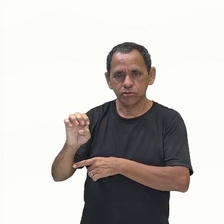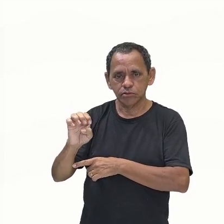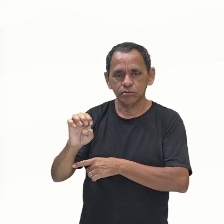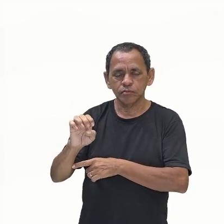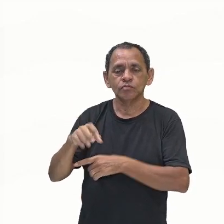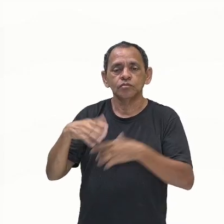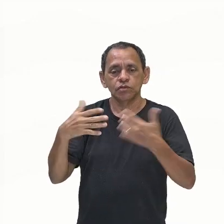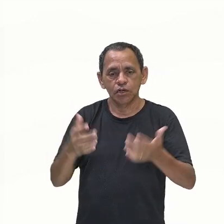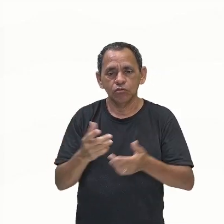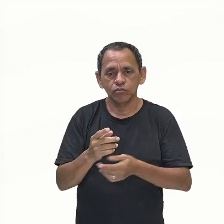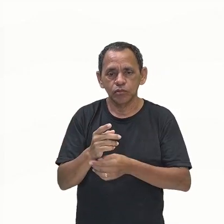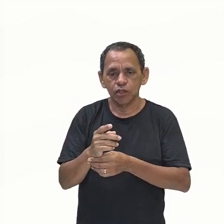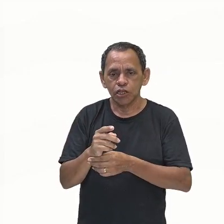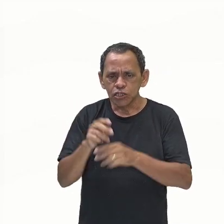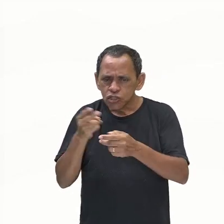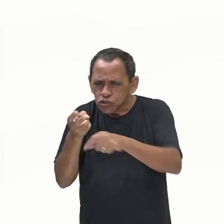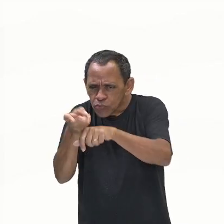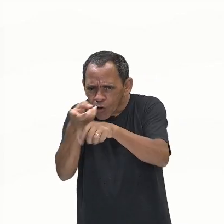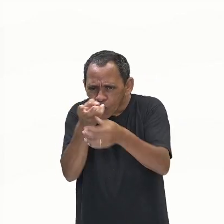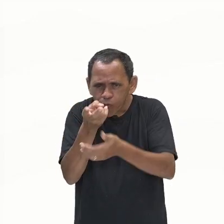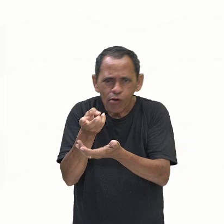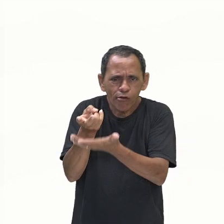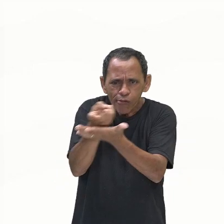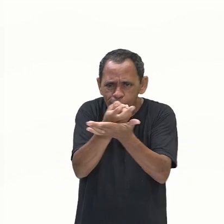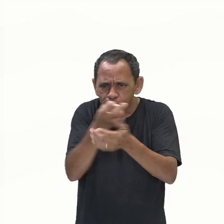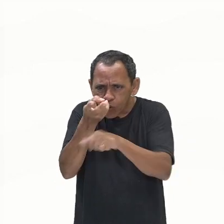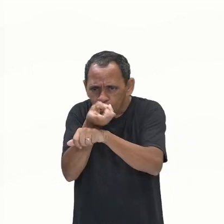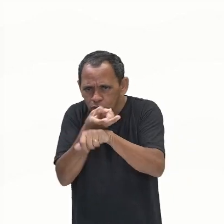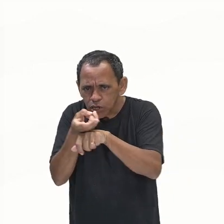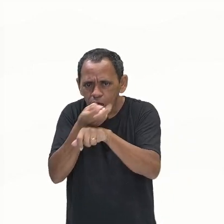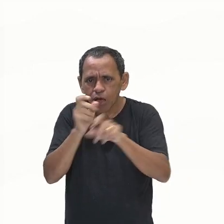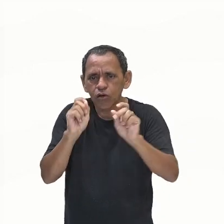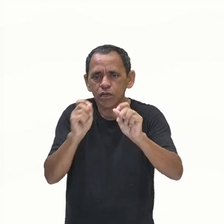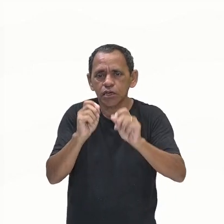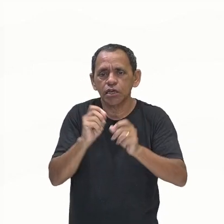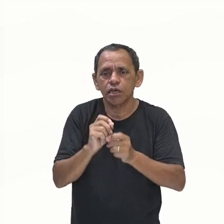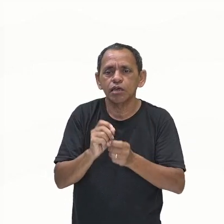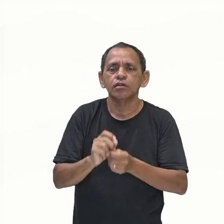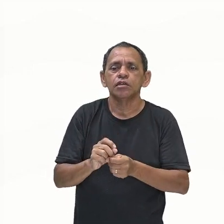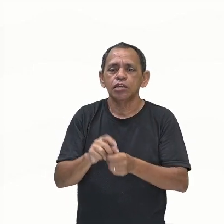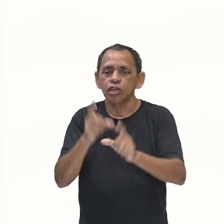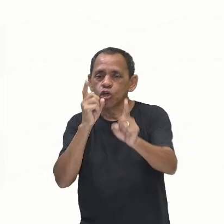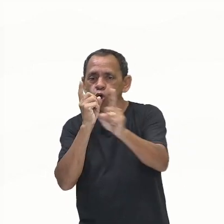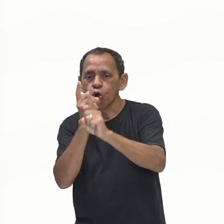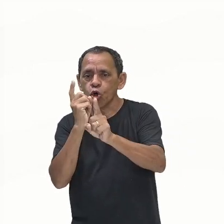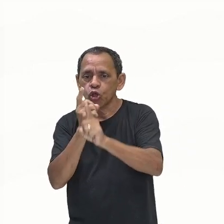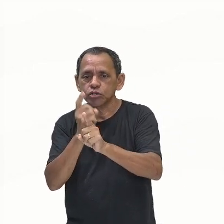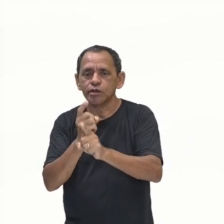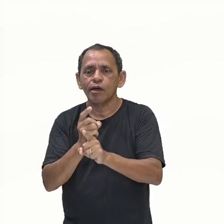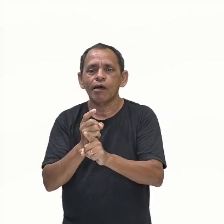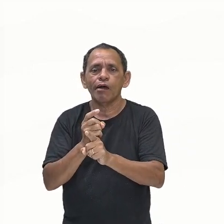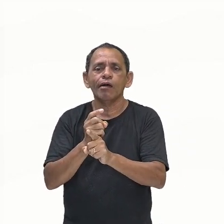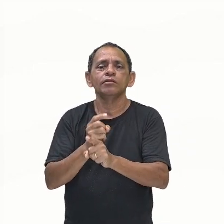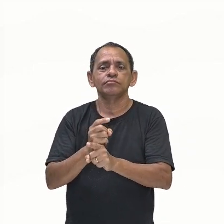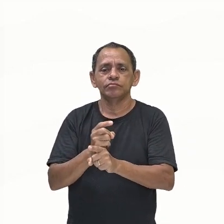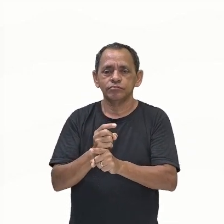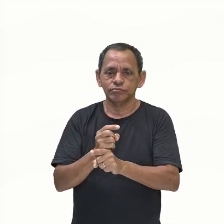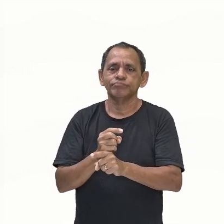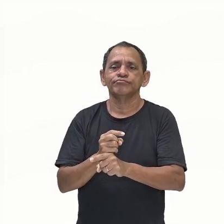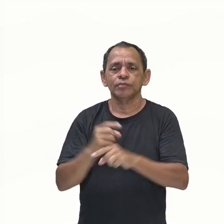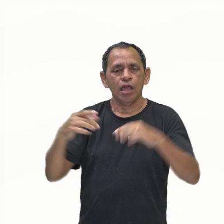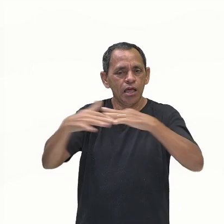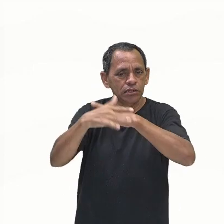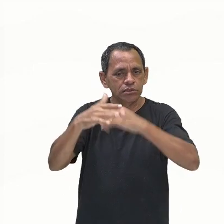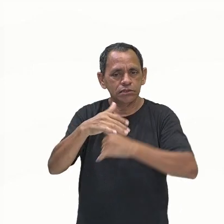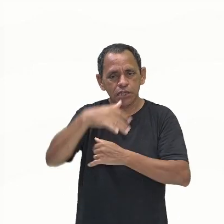aqui. Aqui um pouquinho para o lado ainda, né? Fica diferente, fica ruim aqui de eu fazer o detalhe com a caneta que eu estou utilizando.